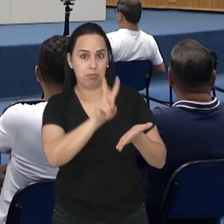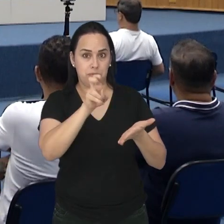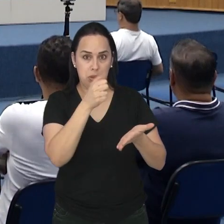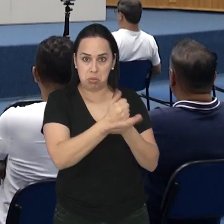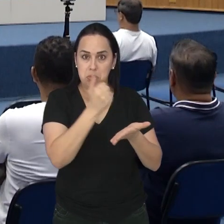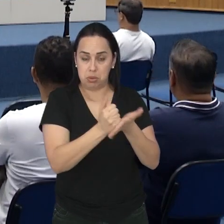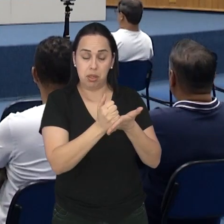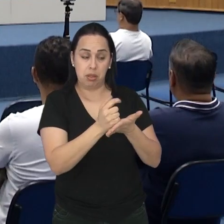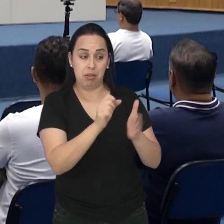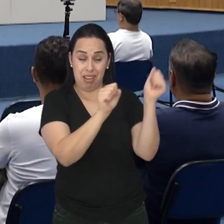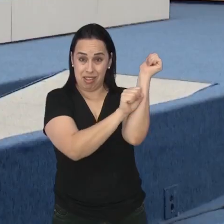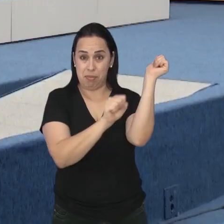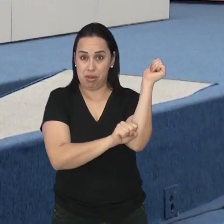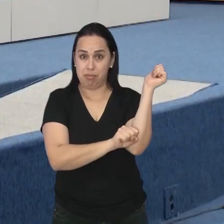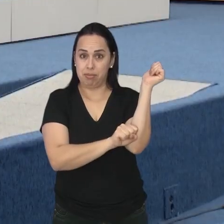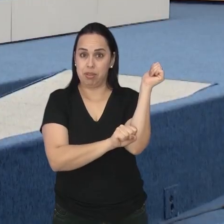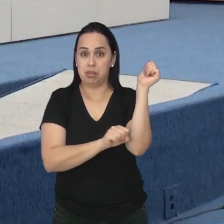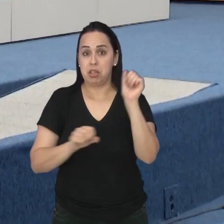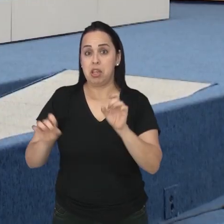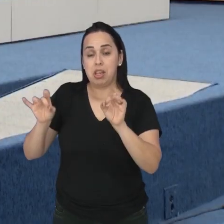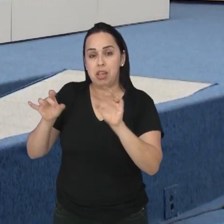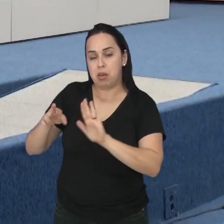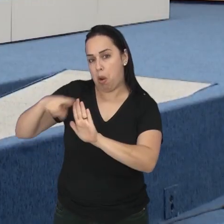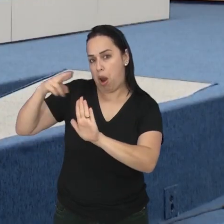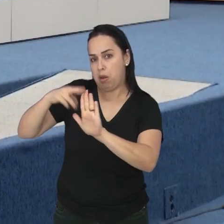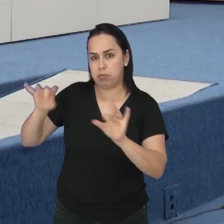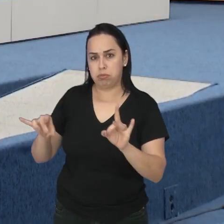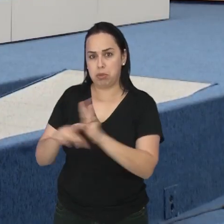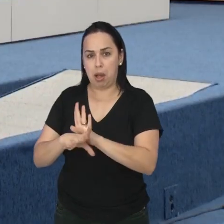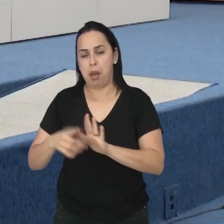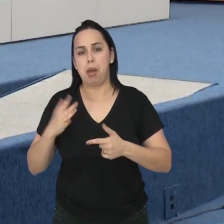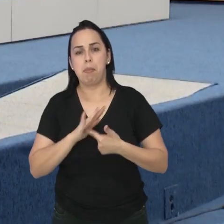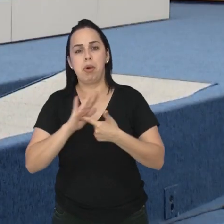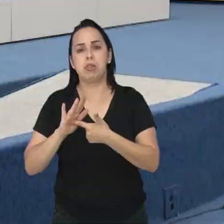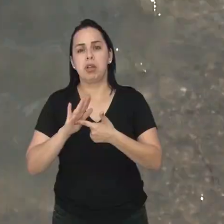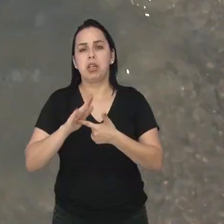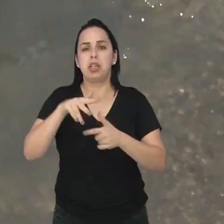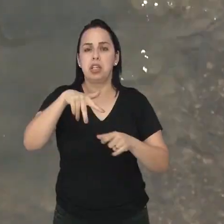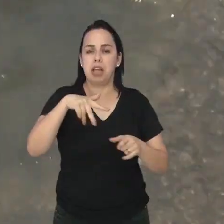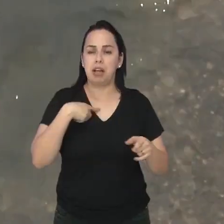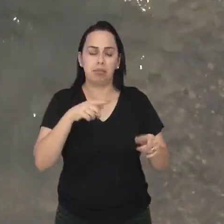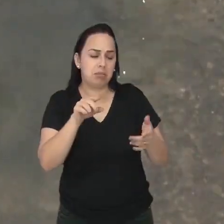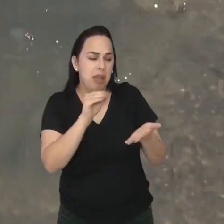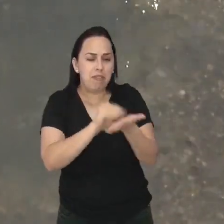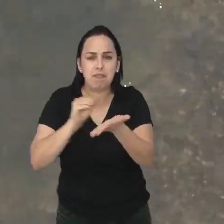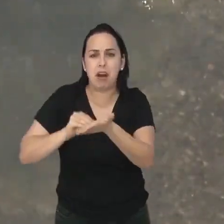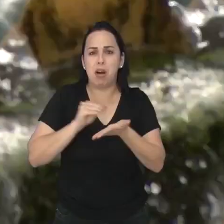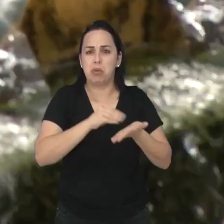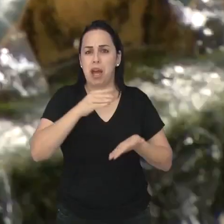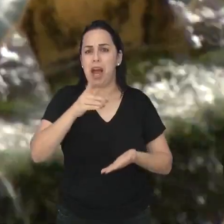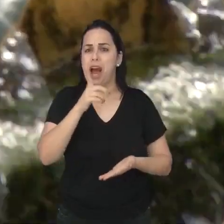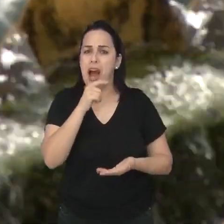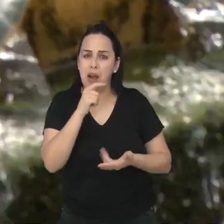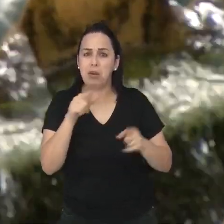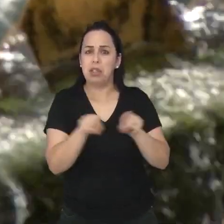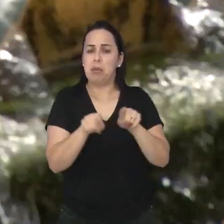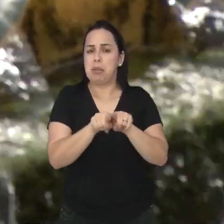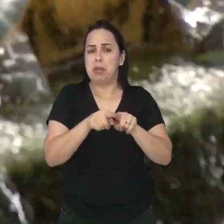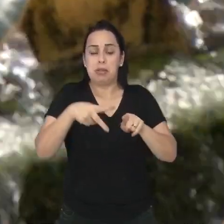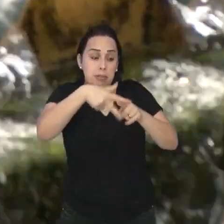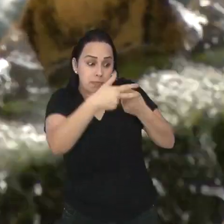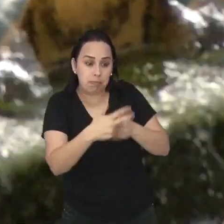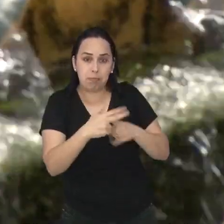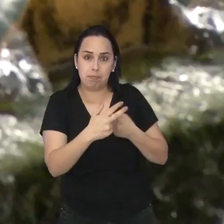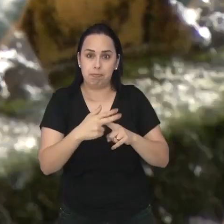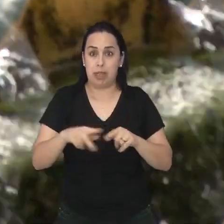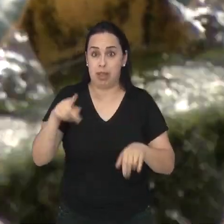de Contrato pela Sabesp chegou à conclusão do relatório que aponta as falhas no fornecimento do serviço realizado pela Companhia